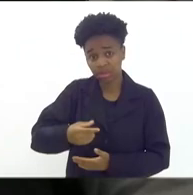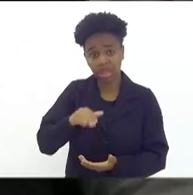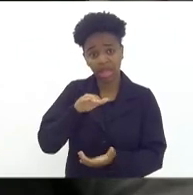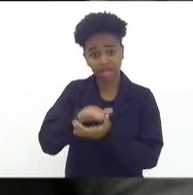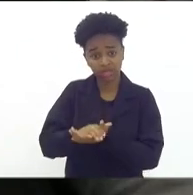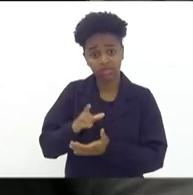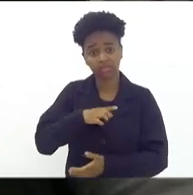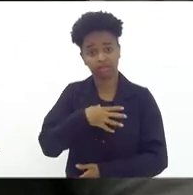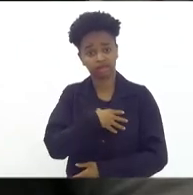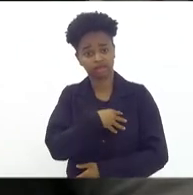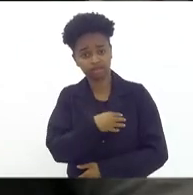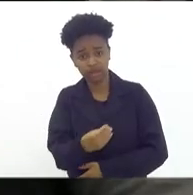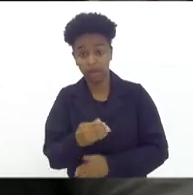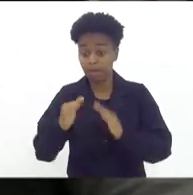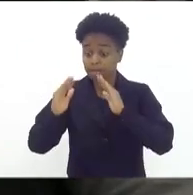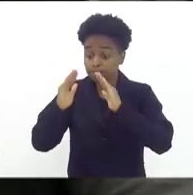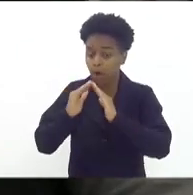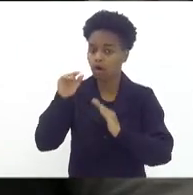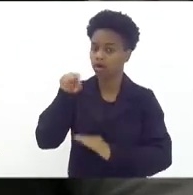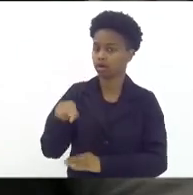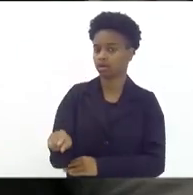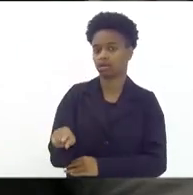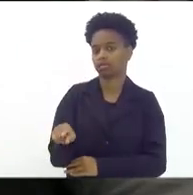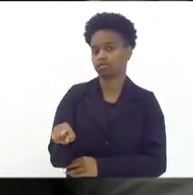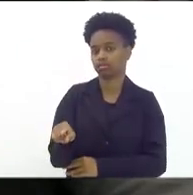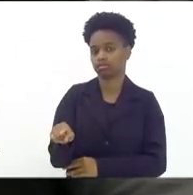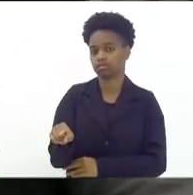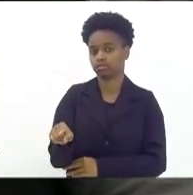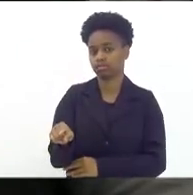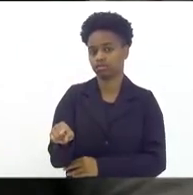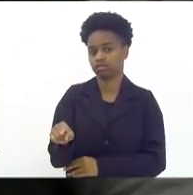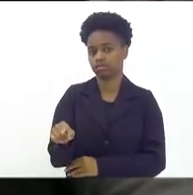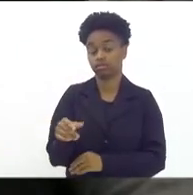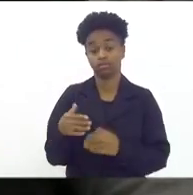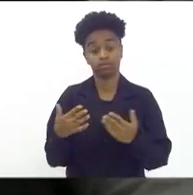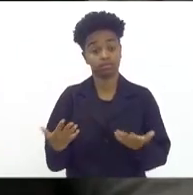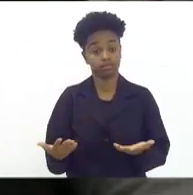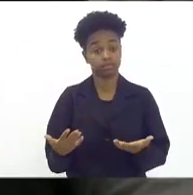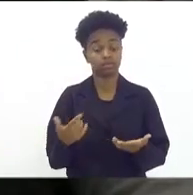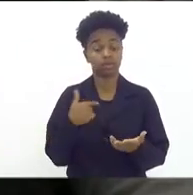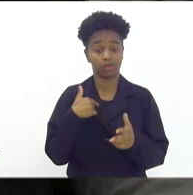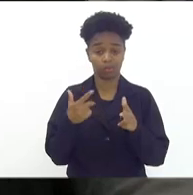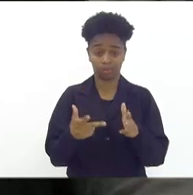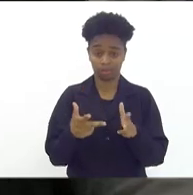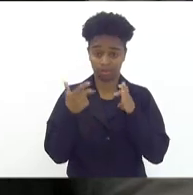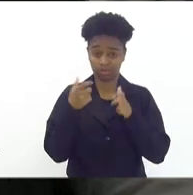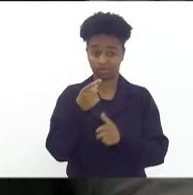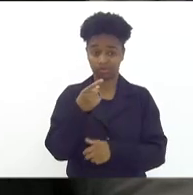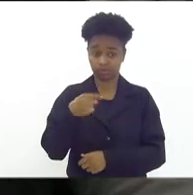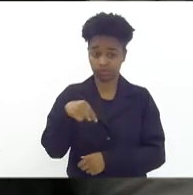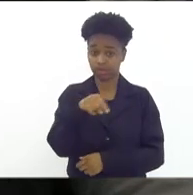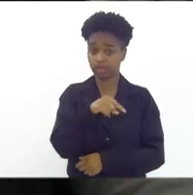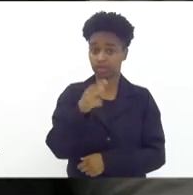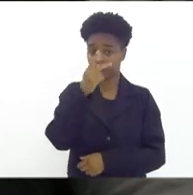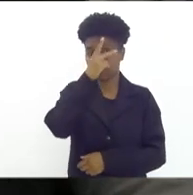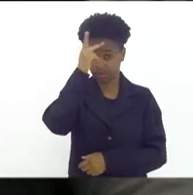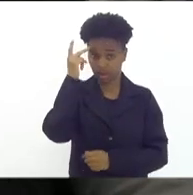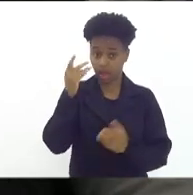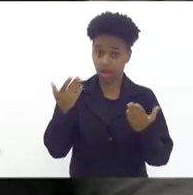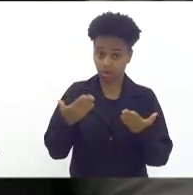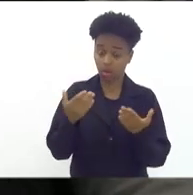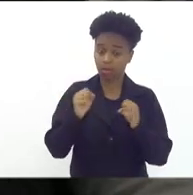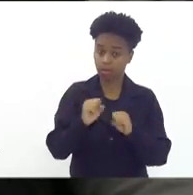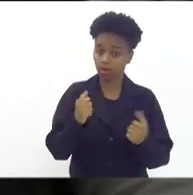o cara teve filho o cara mora ali então eu vejo primeiro que vocês são as pessoas que nesse momento podem